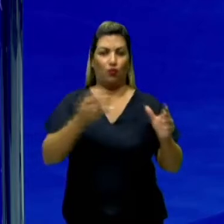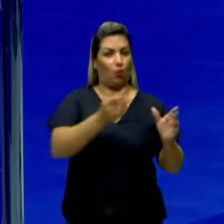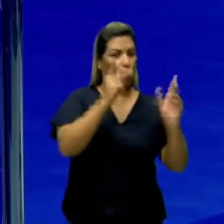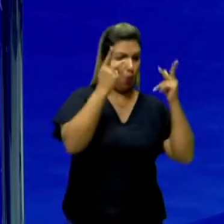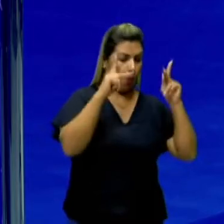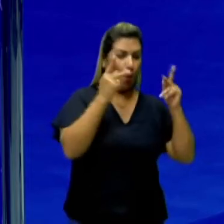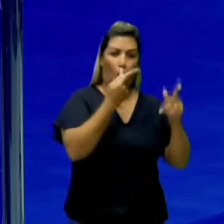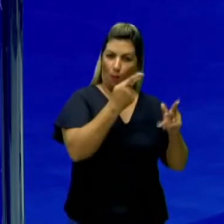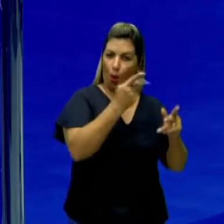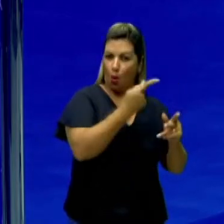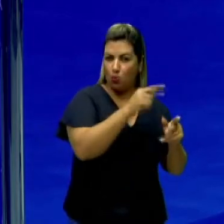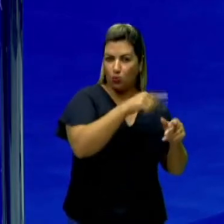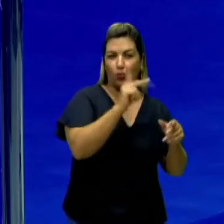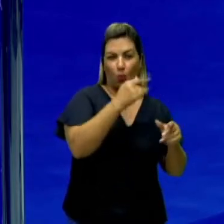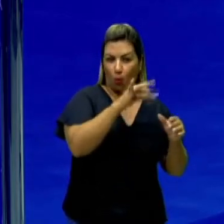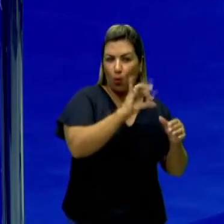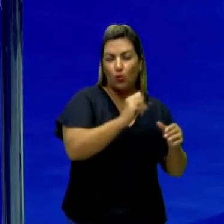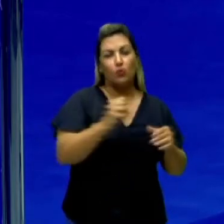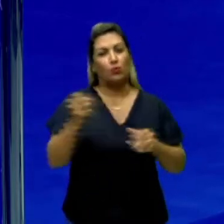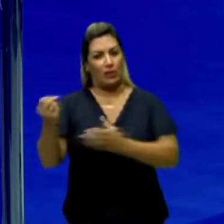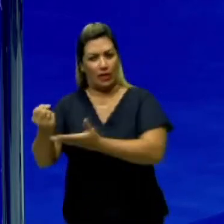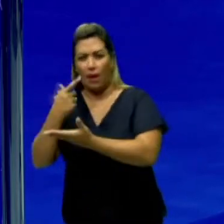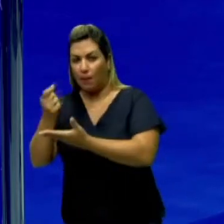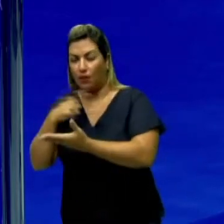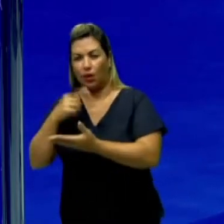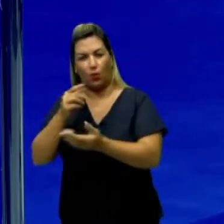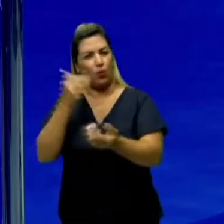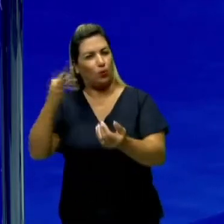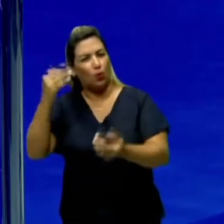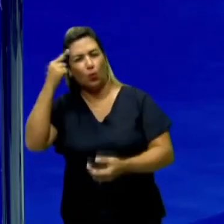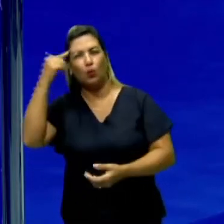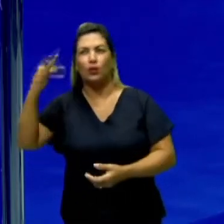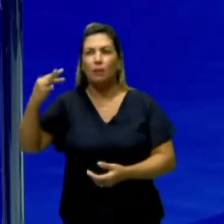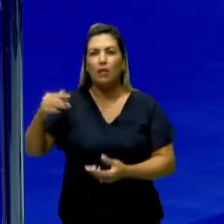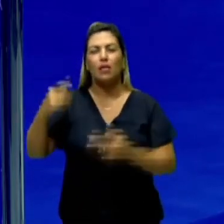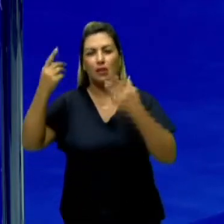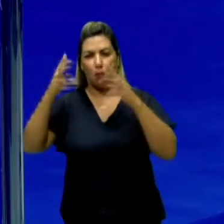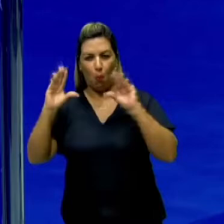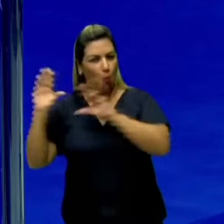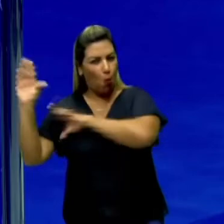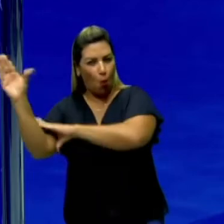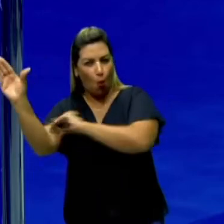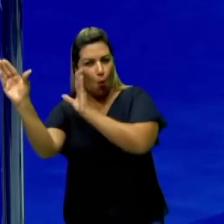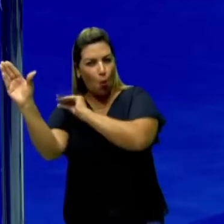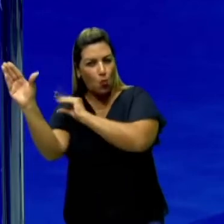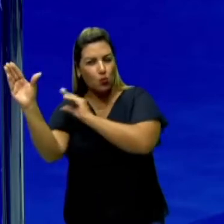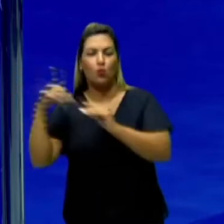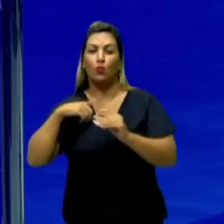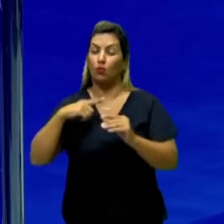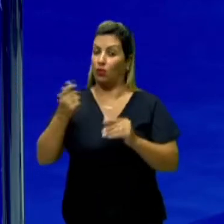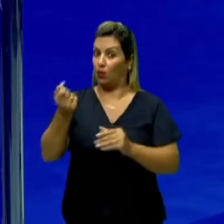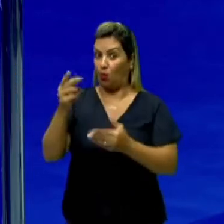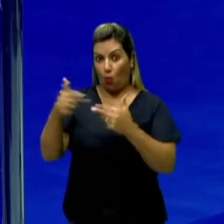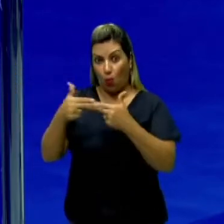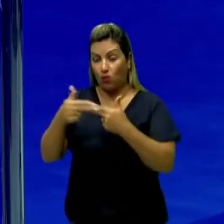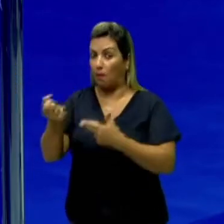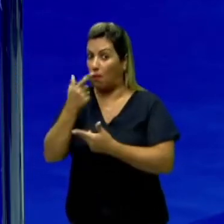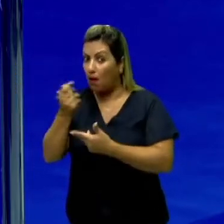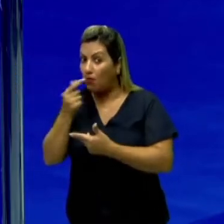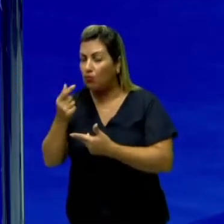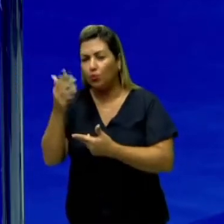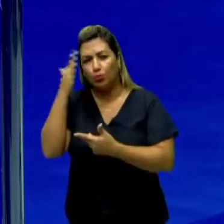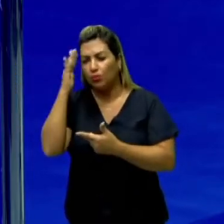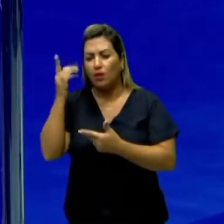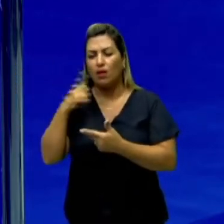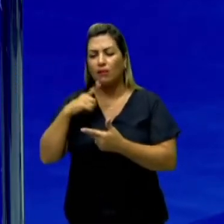toma um remédio, você, por exemplo, está com uma dor muscular, uma dor de cabeça, você usa o medicamento, ele não vai saber exatamente que